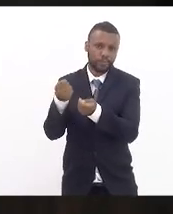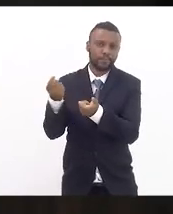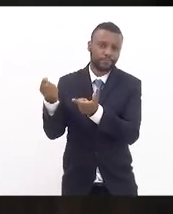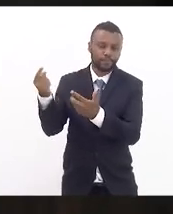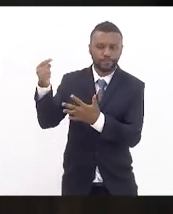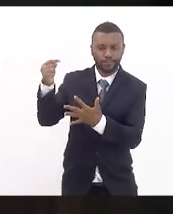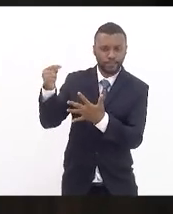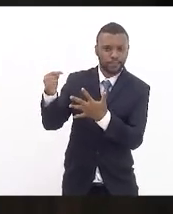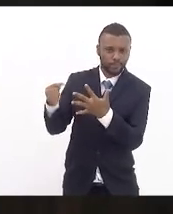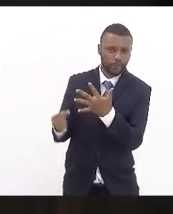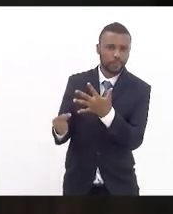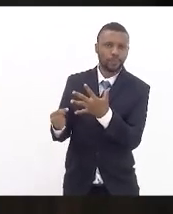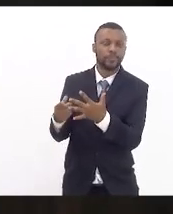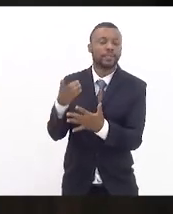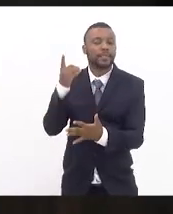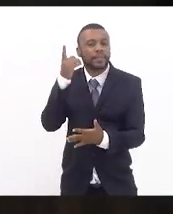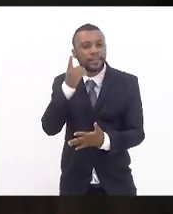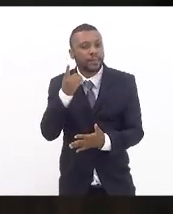Justiça, deputado